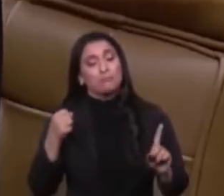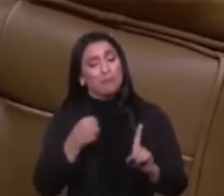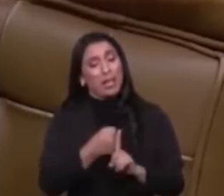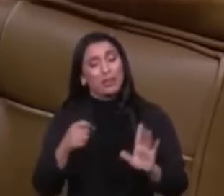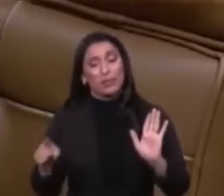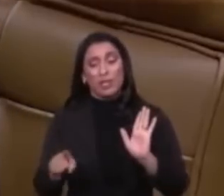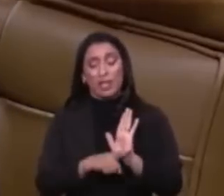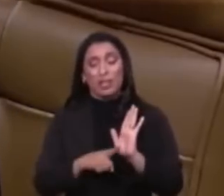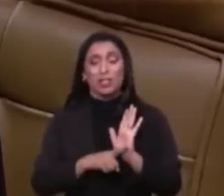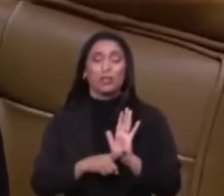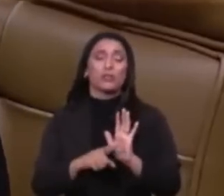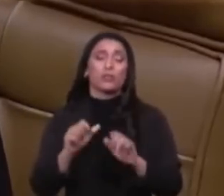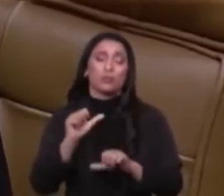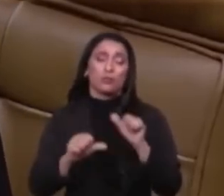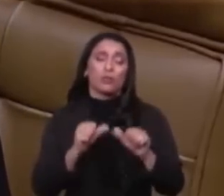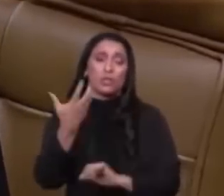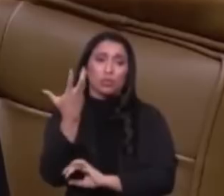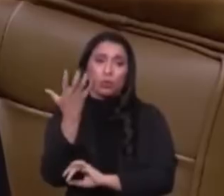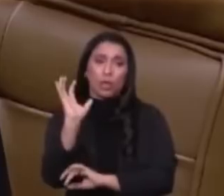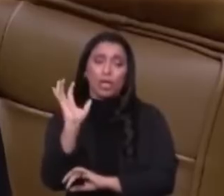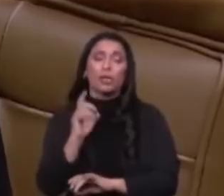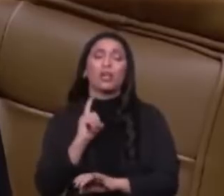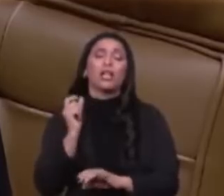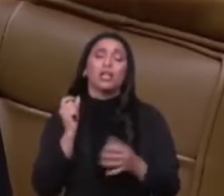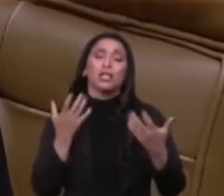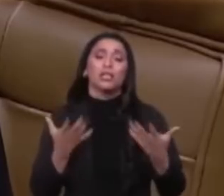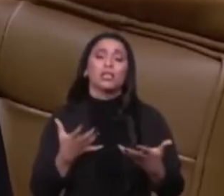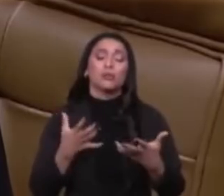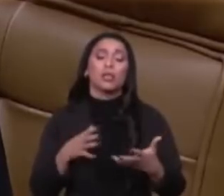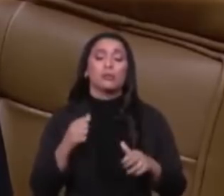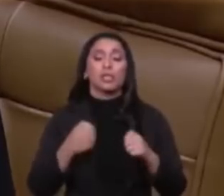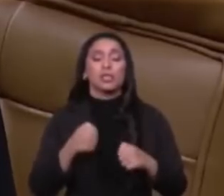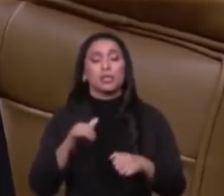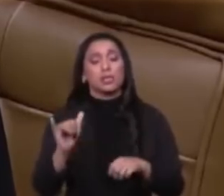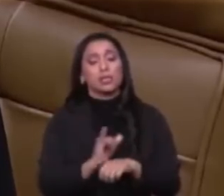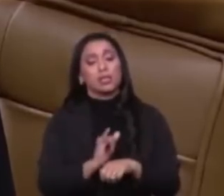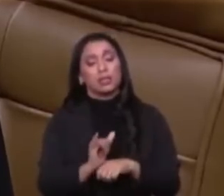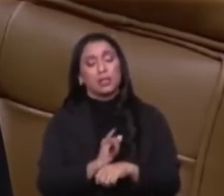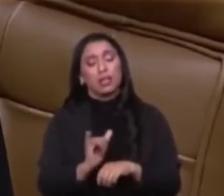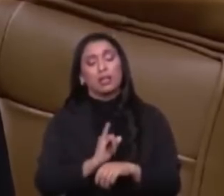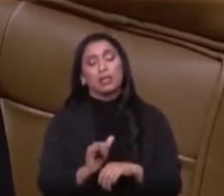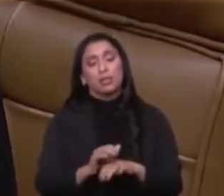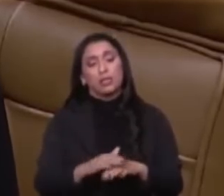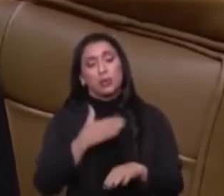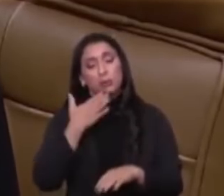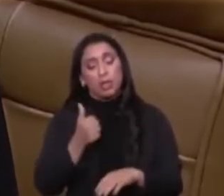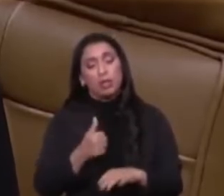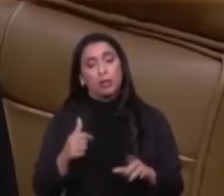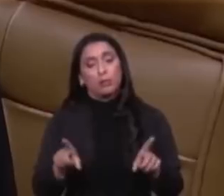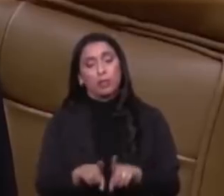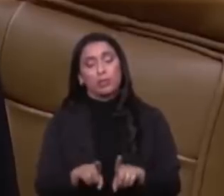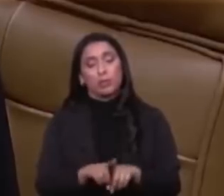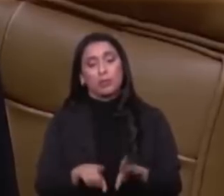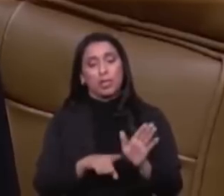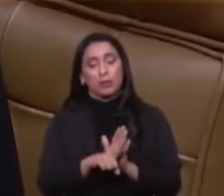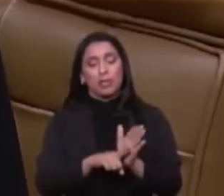negativos das alterações climáticas, como para a busca de alternativas e soluções mitigantes. Destaco ainda, em menção